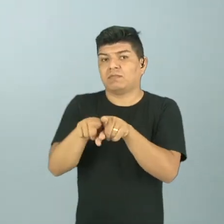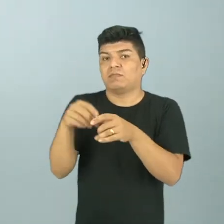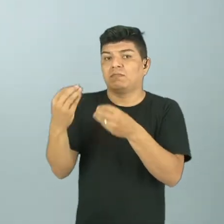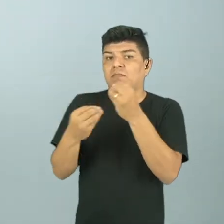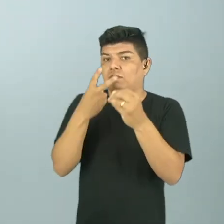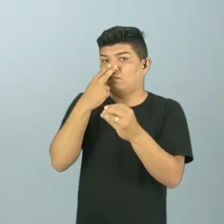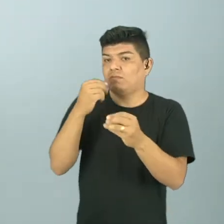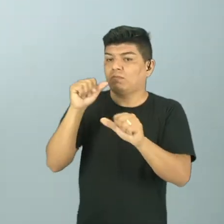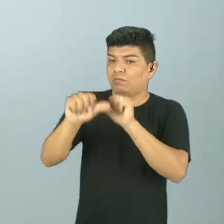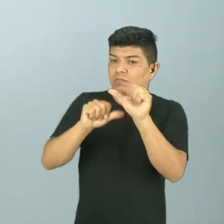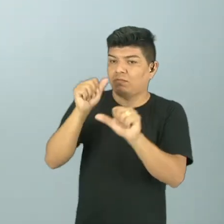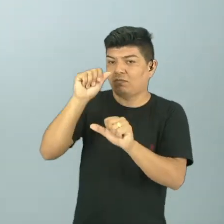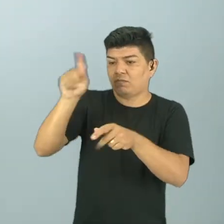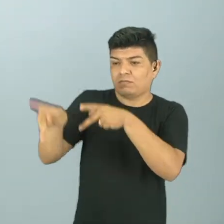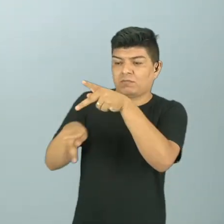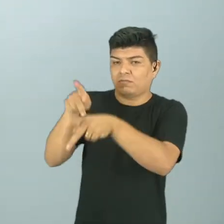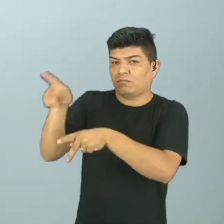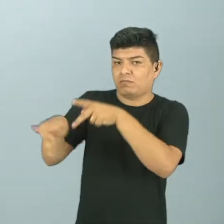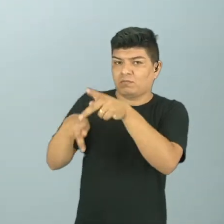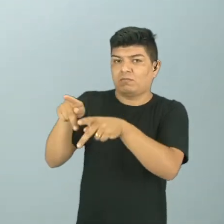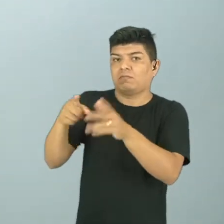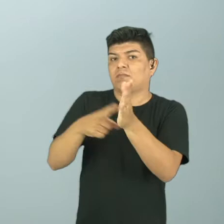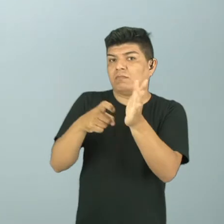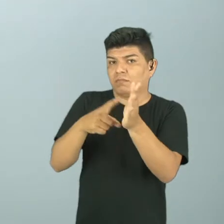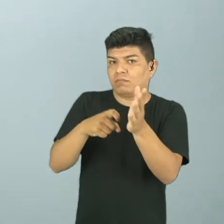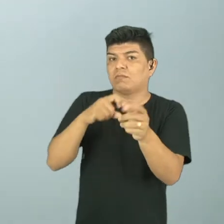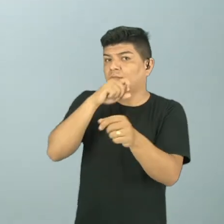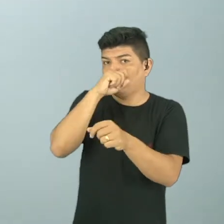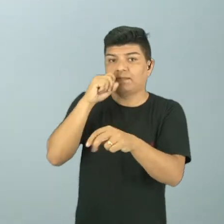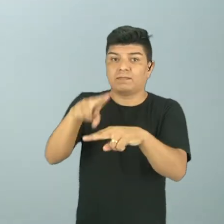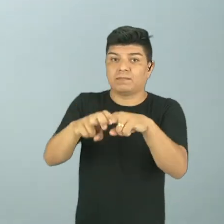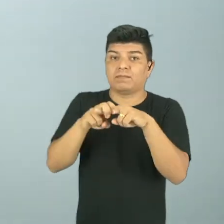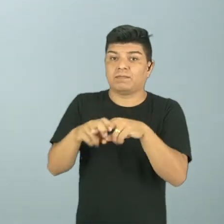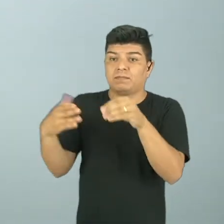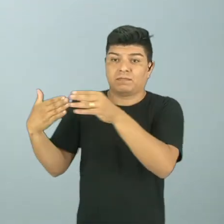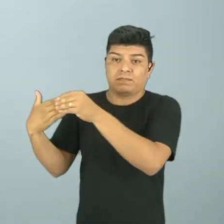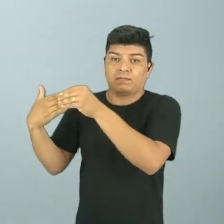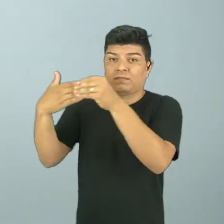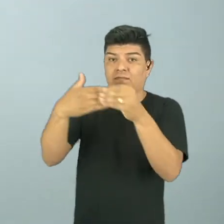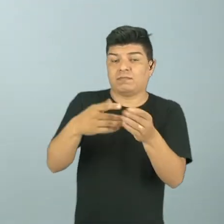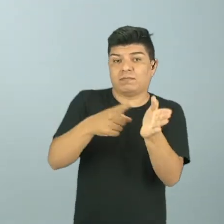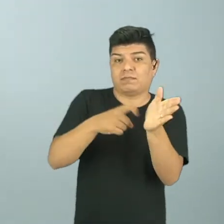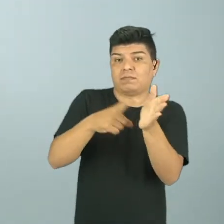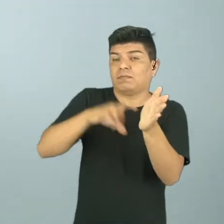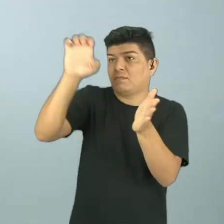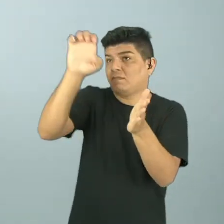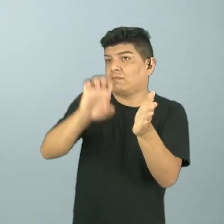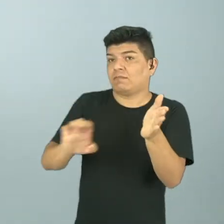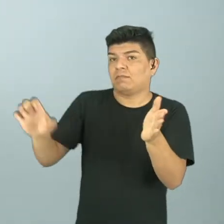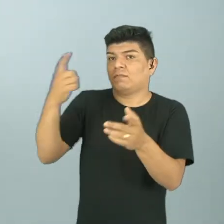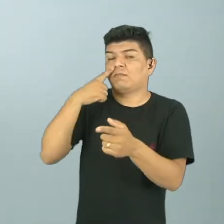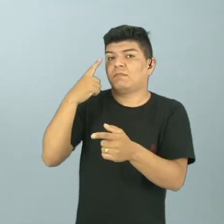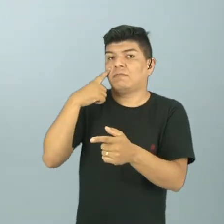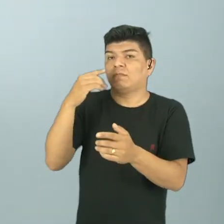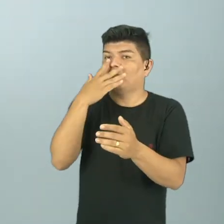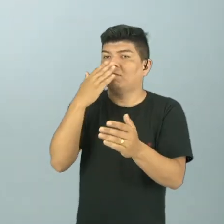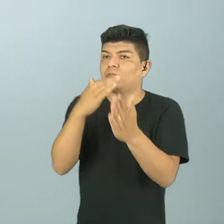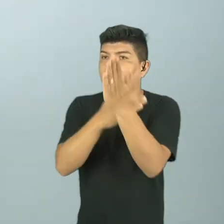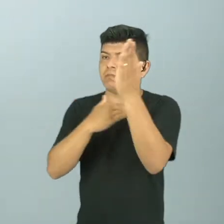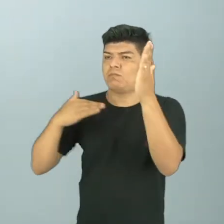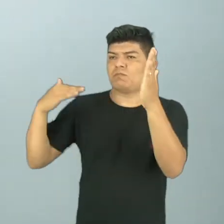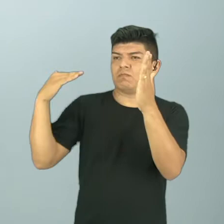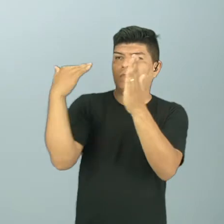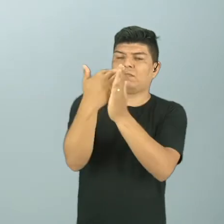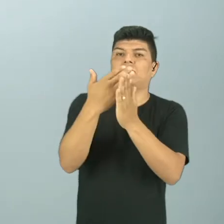de embranquecer a população. Ou seja, eles iam trazer o branco europeu para cá, que era visto como superior,